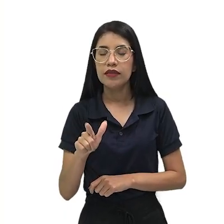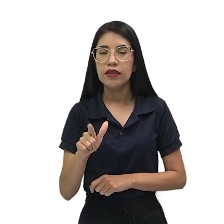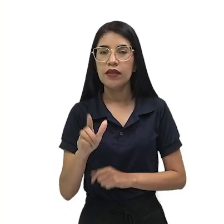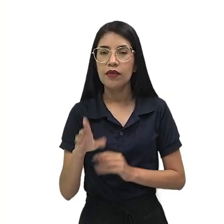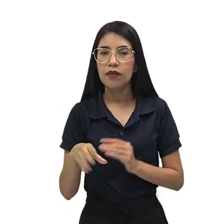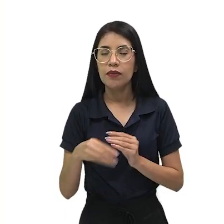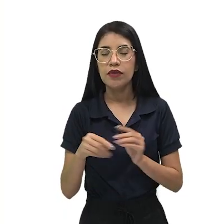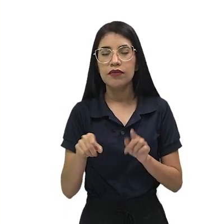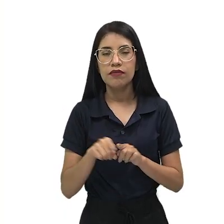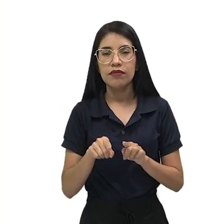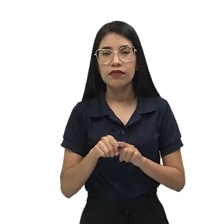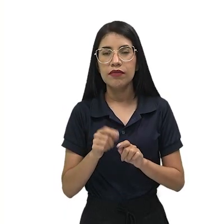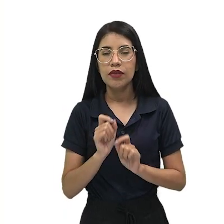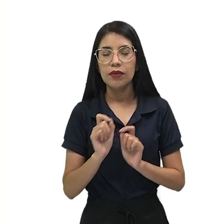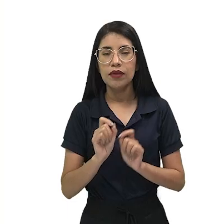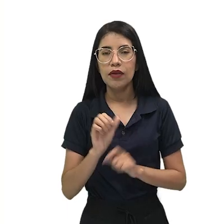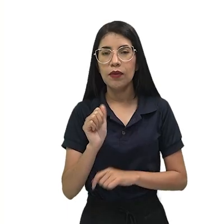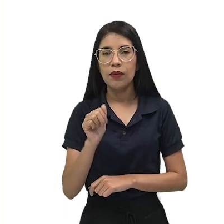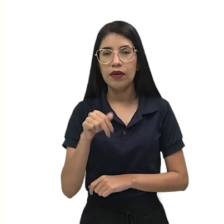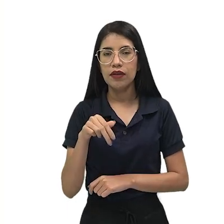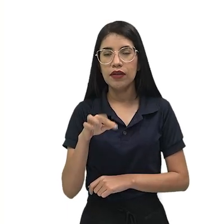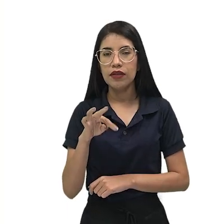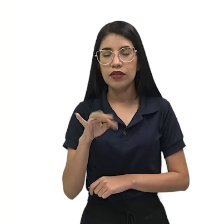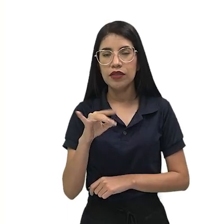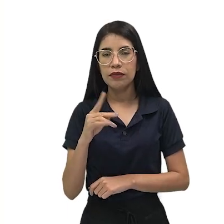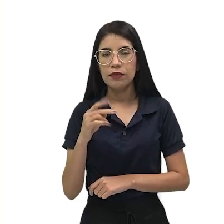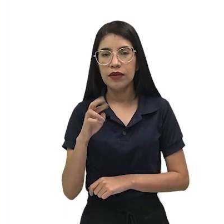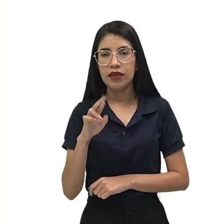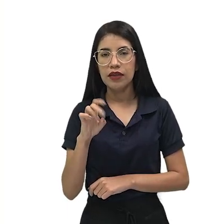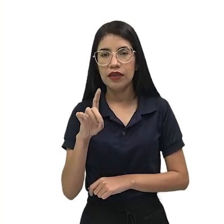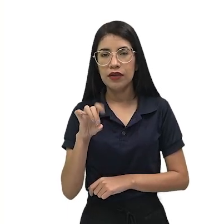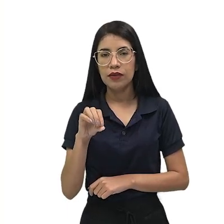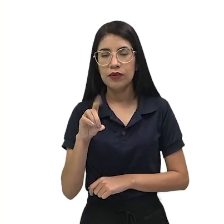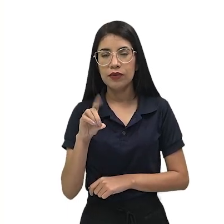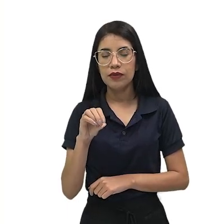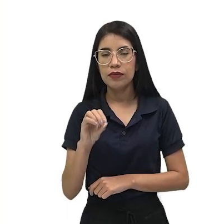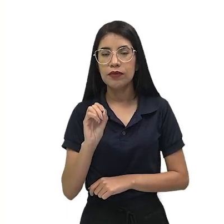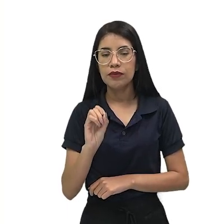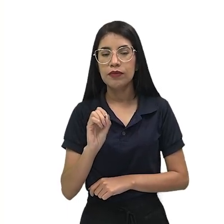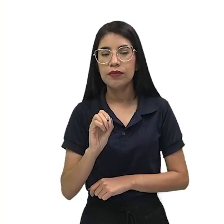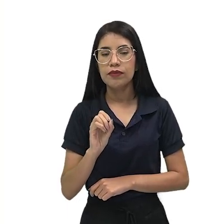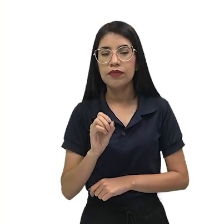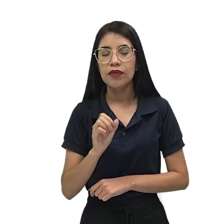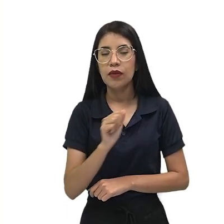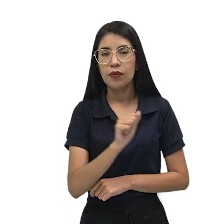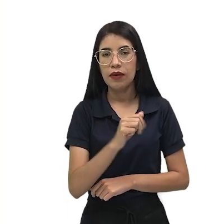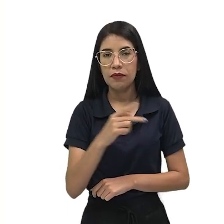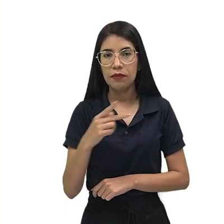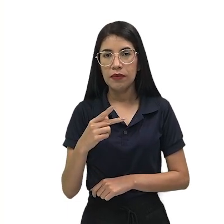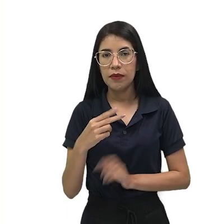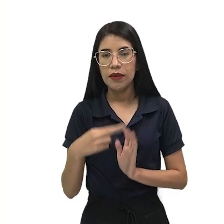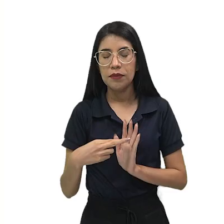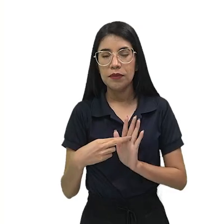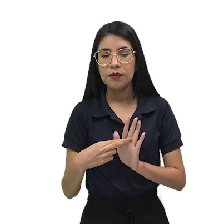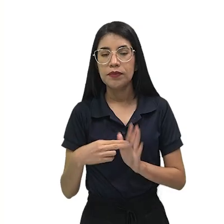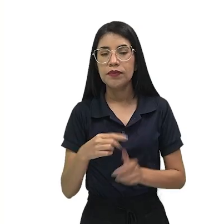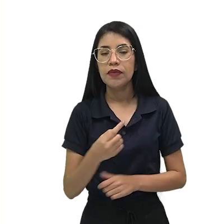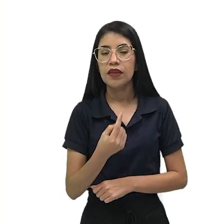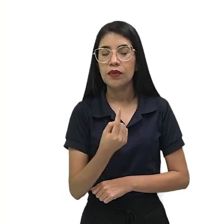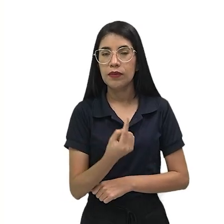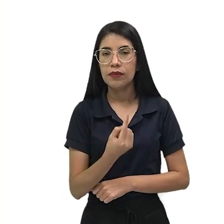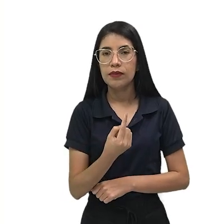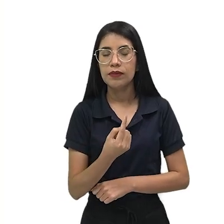anteperíodo, que eu vou chamar AP. Ó. Quem é o anteperíodo? É o número 1. E quem é